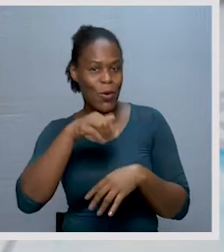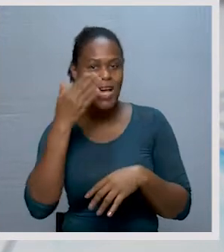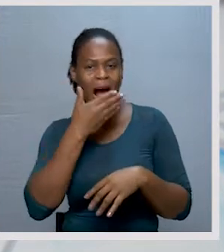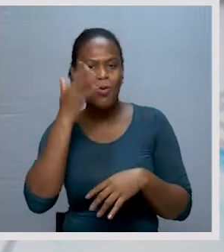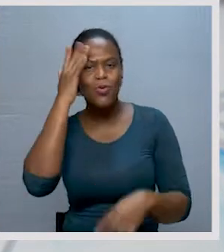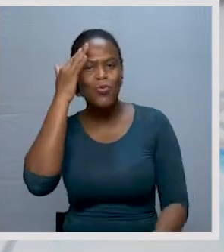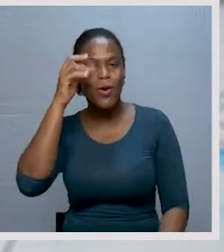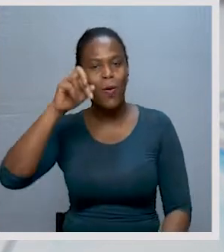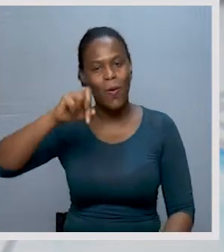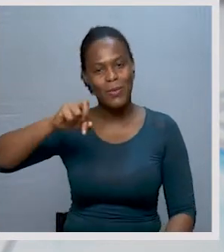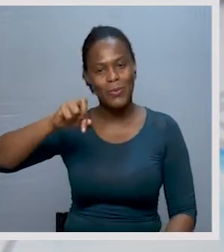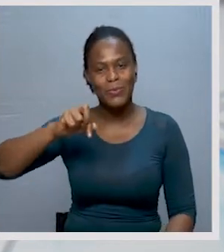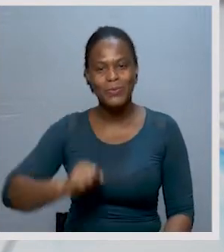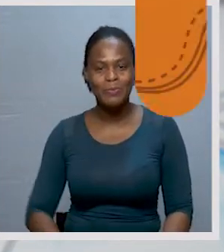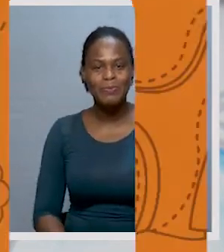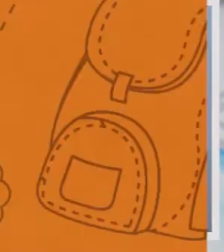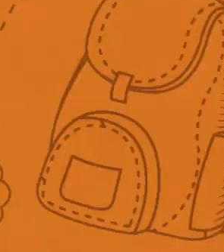aula número 8.